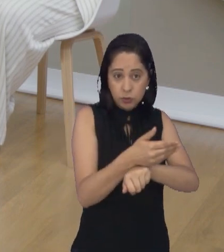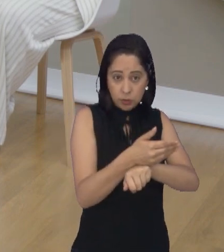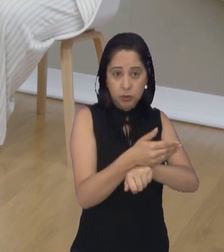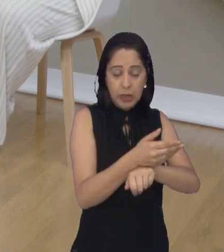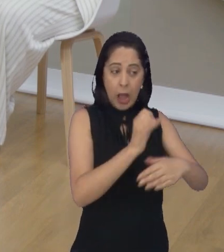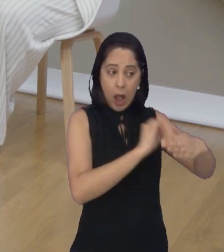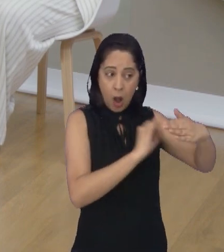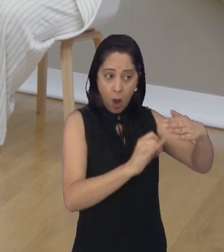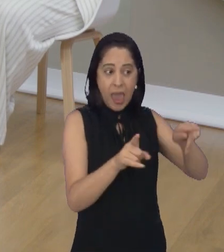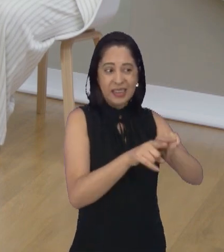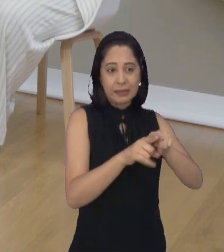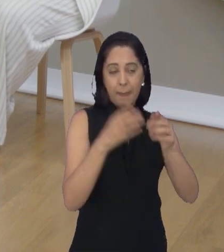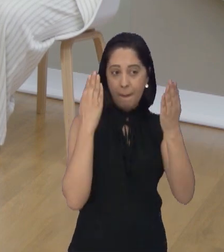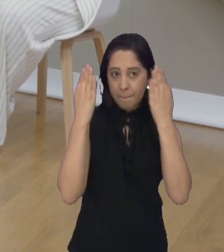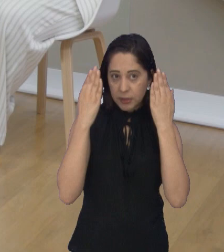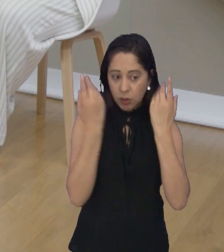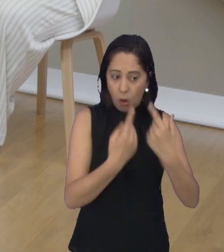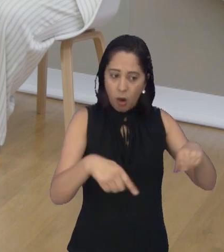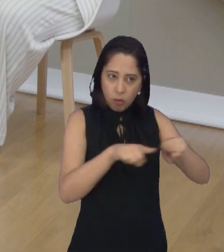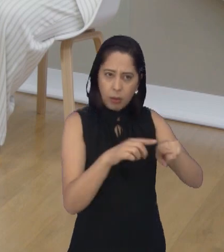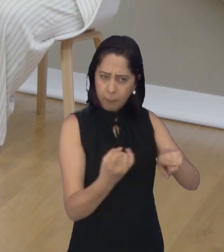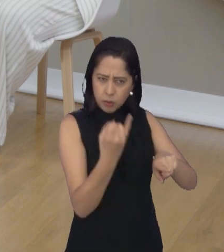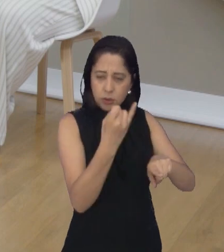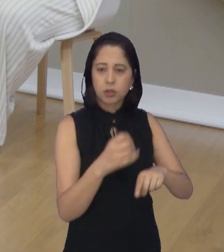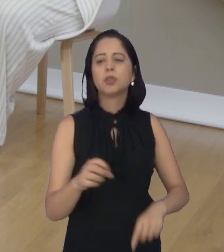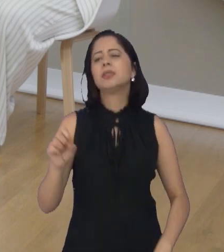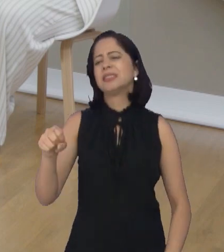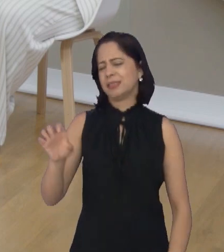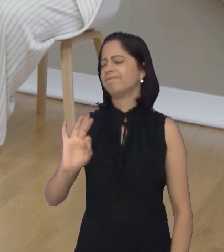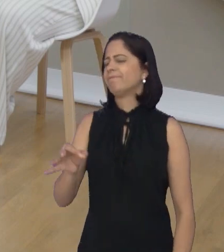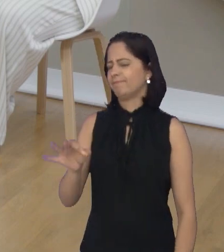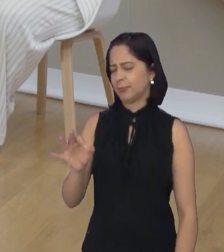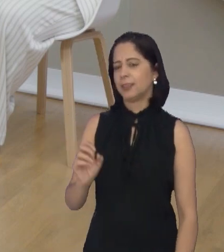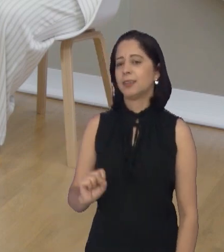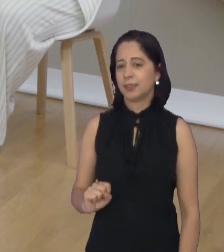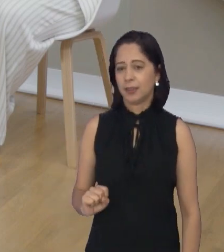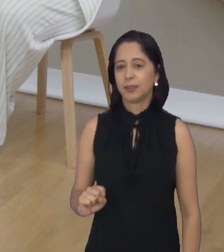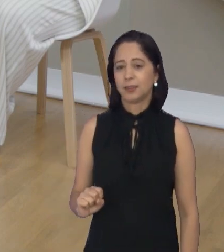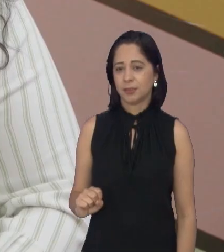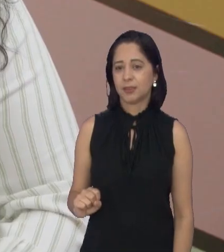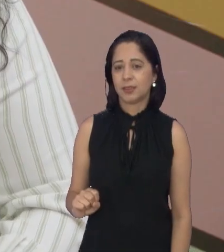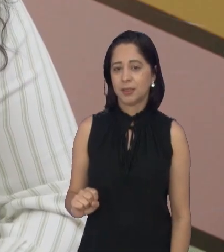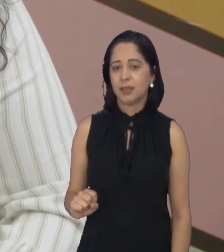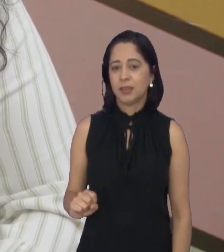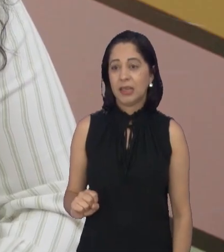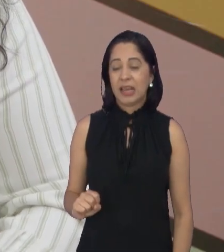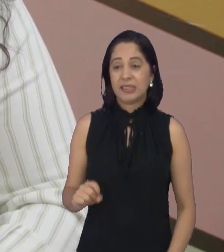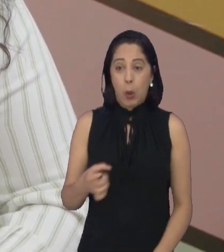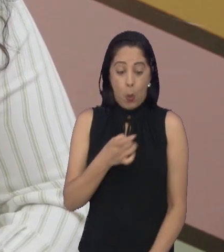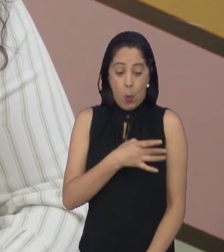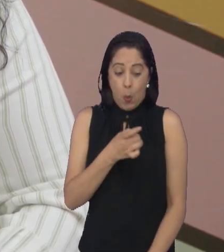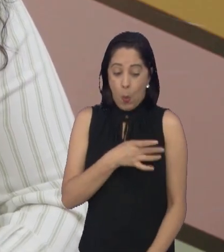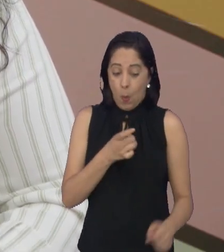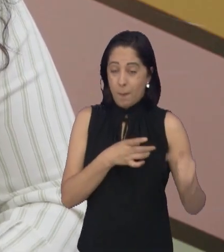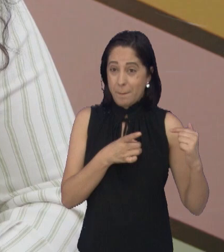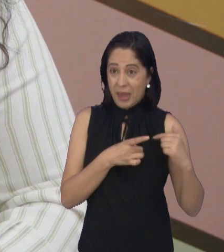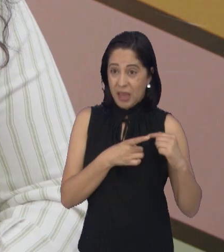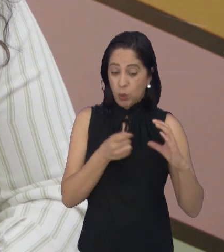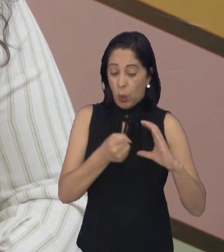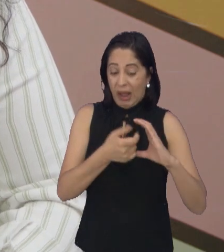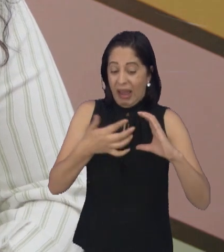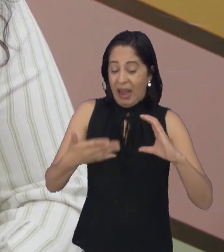ajuda psicológica também é fundamental, né, Marcela? Ah, com certeza. Querendo ou não, uma grande característica do medo é você